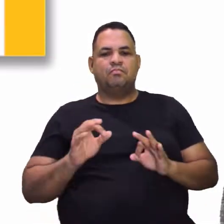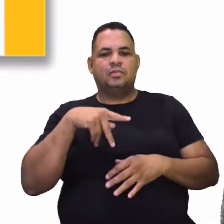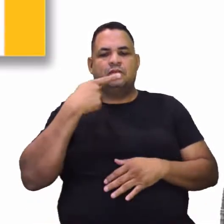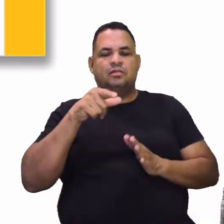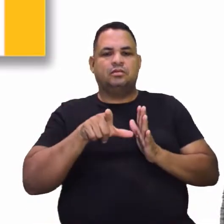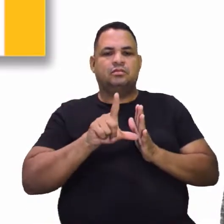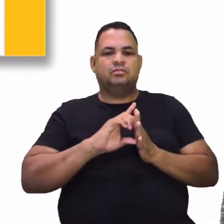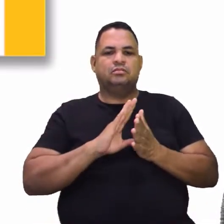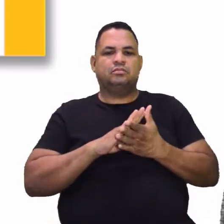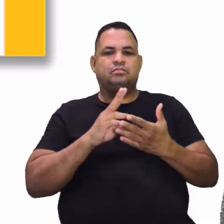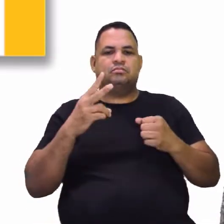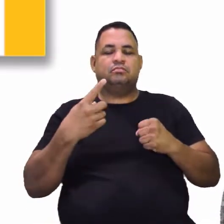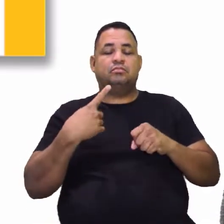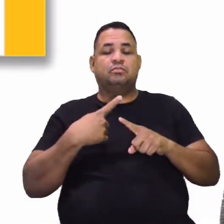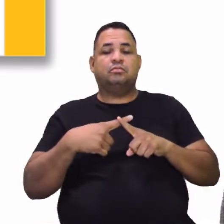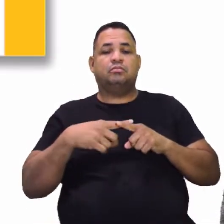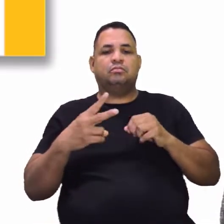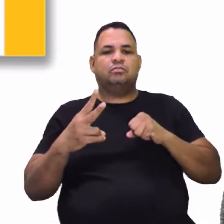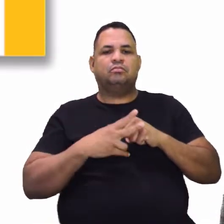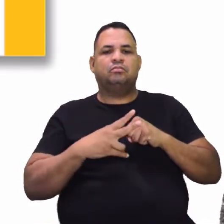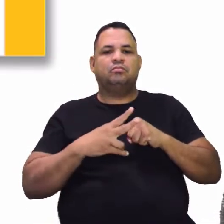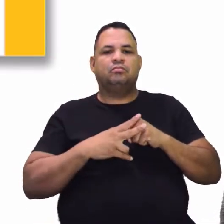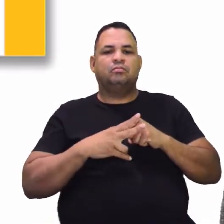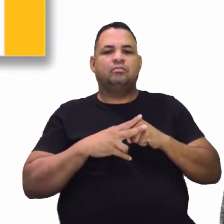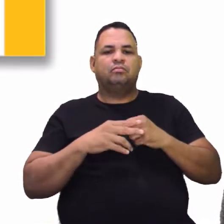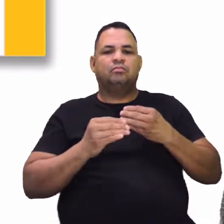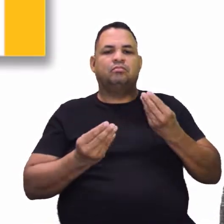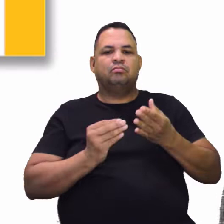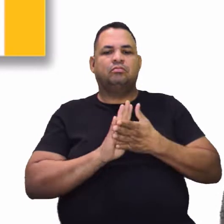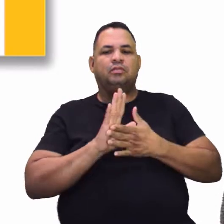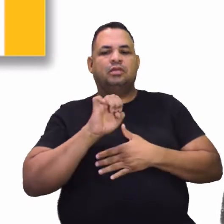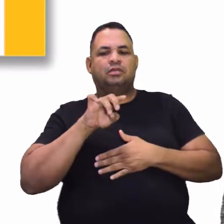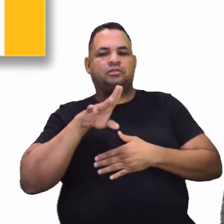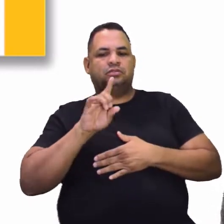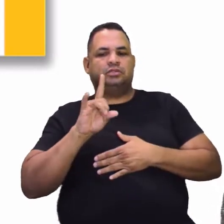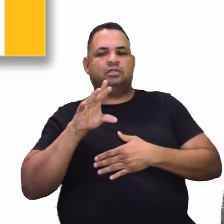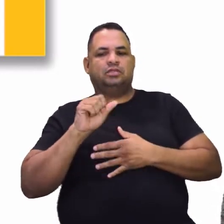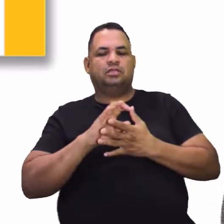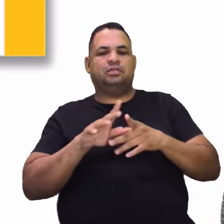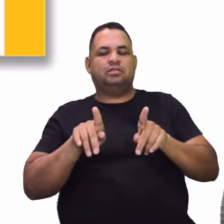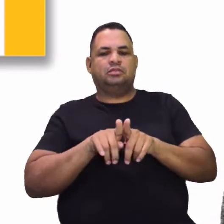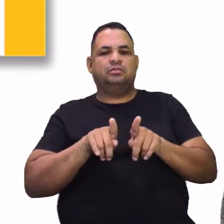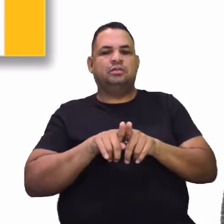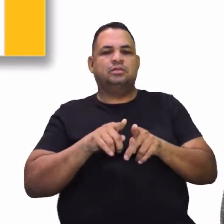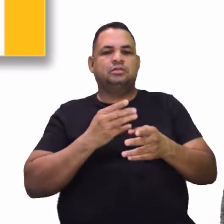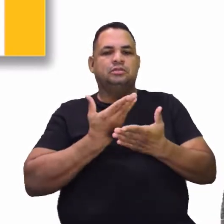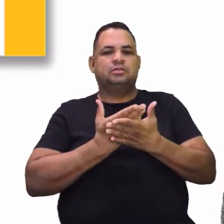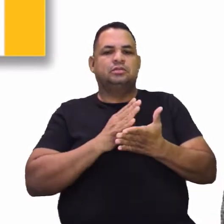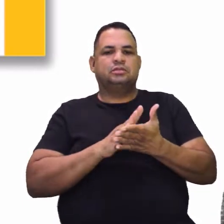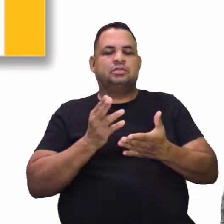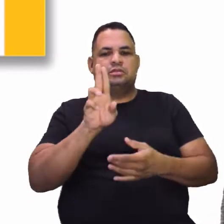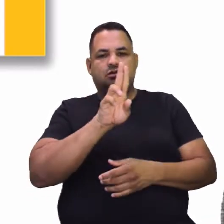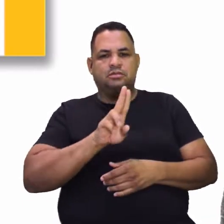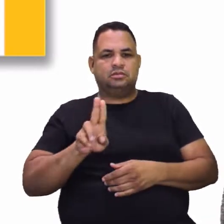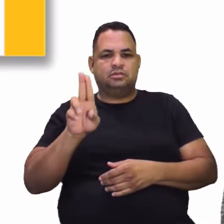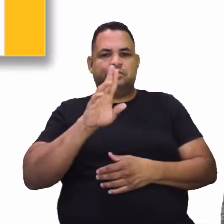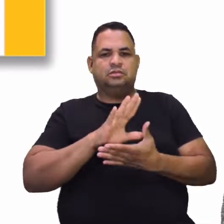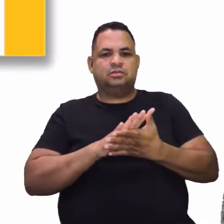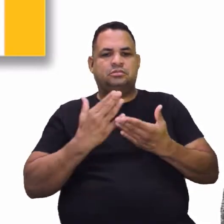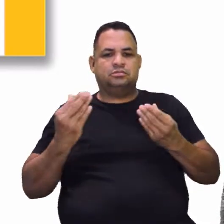fala antes, porque esse verbo aqui, ele é um verbo tanto auxiliar como de tradução. E nesse caso ele está sendo usado